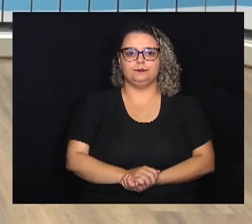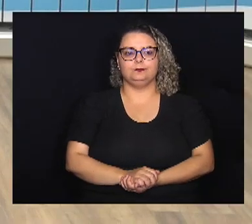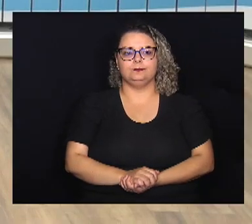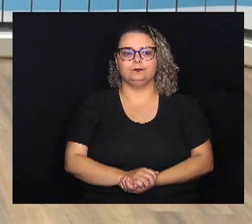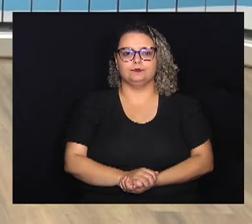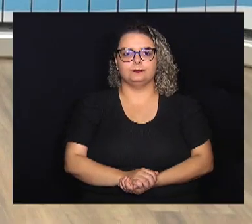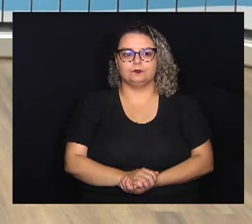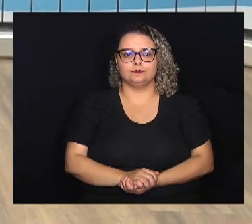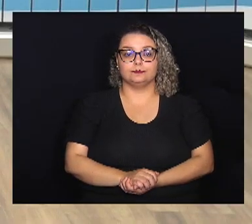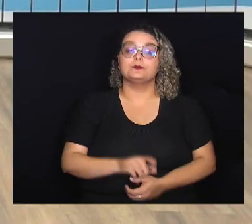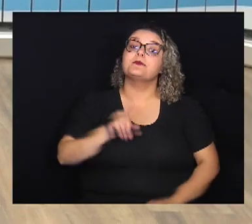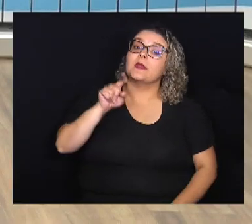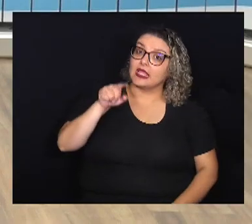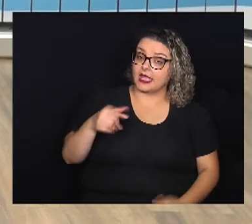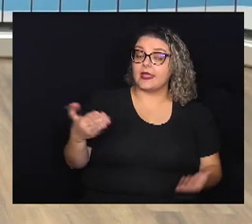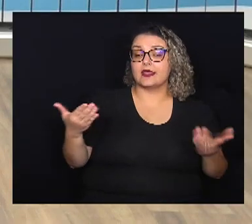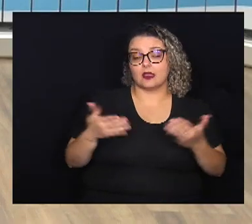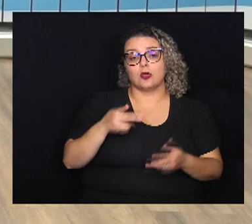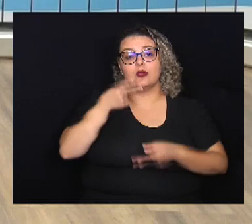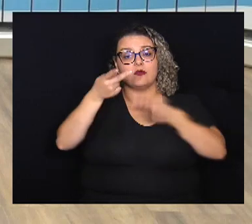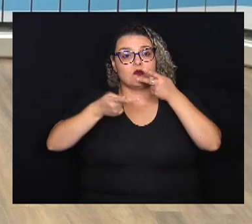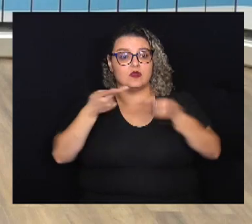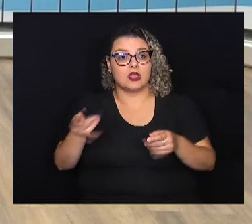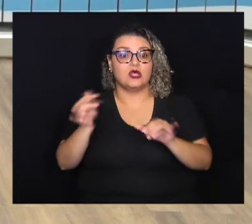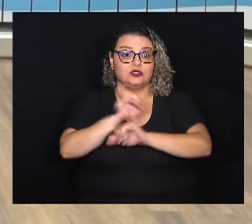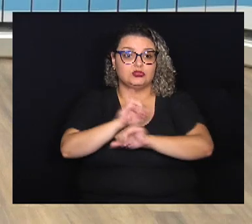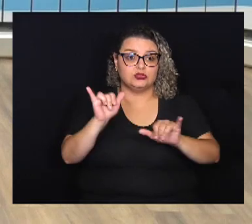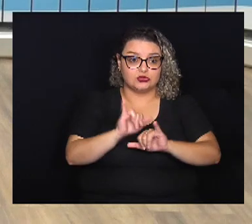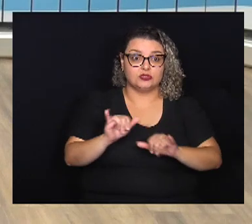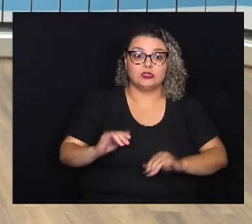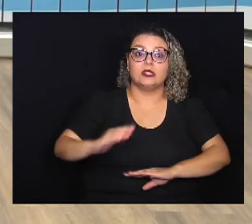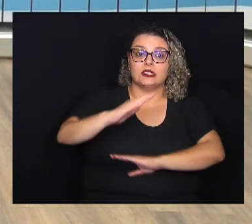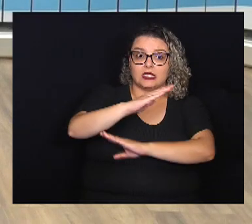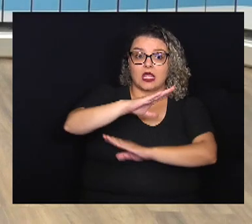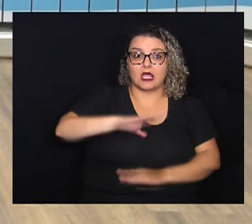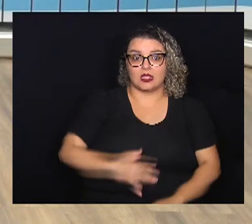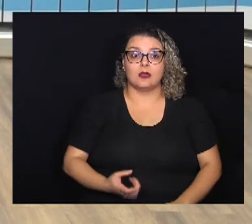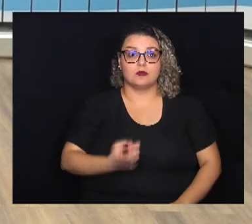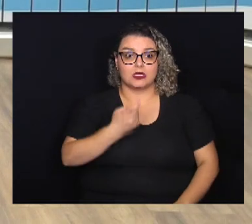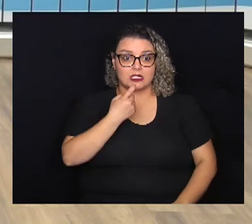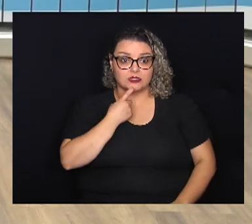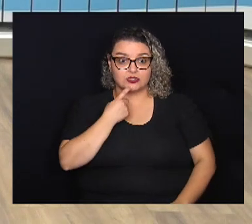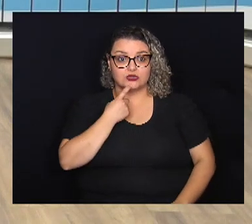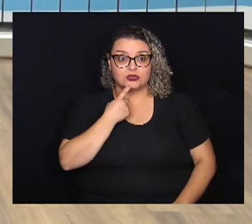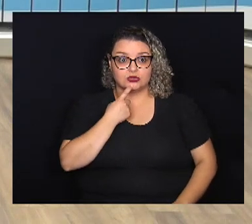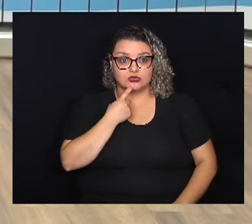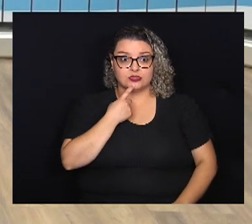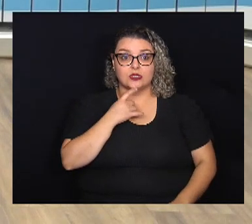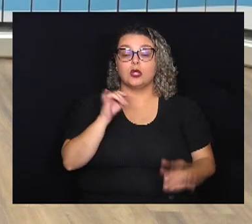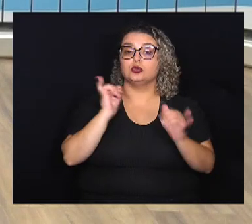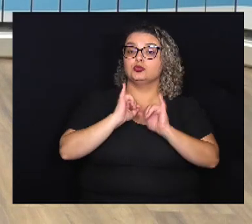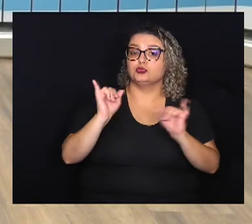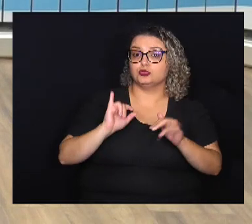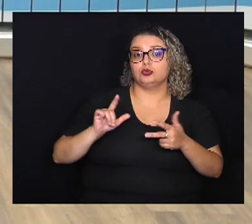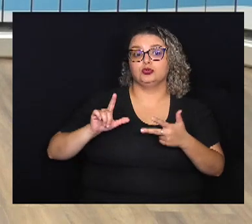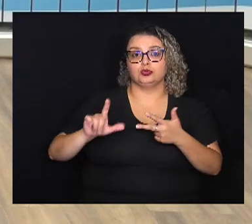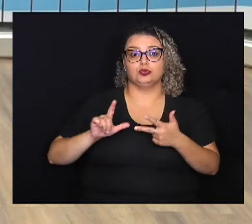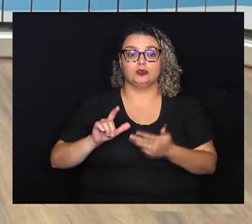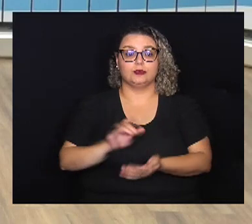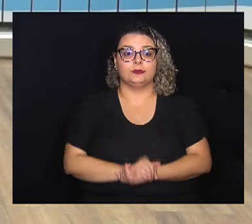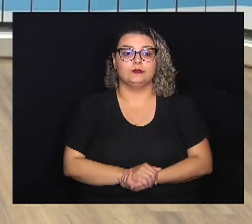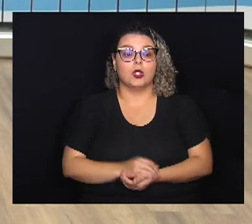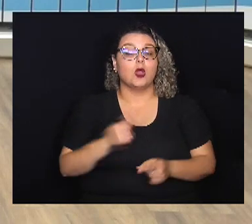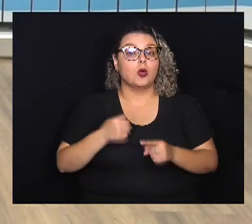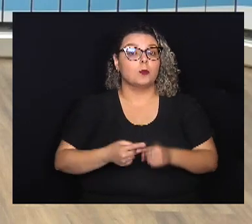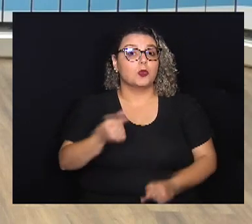E agora a gente vai falar das notícias da Câmara Municipal de Campinas, nas notícias do Legislativo, porque